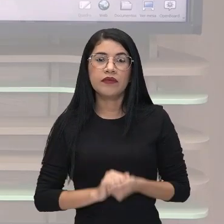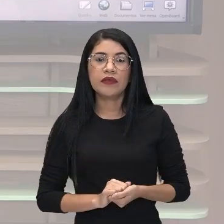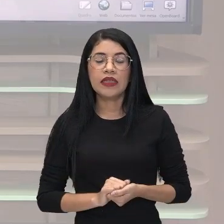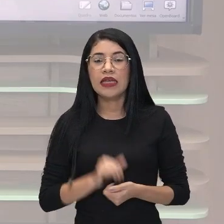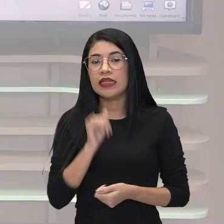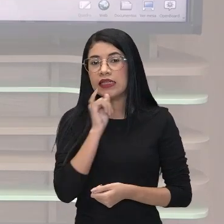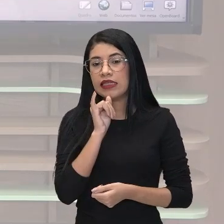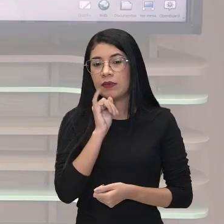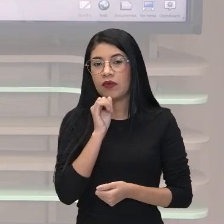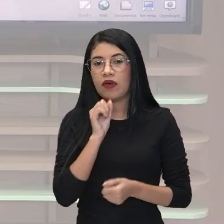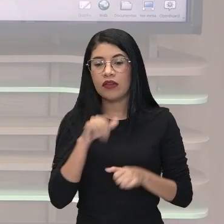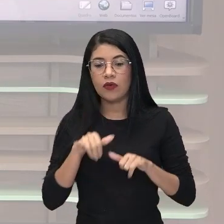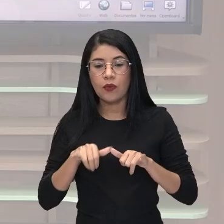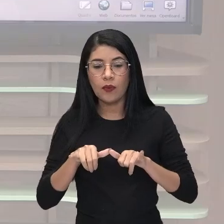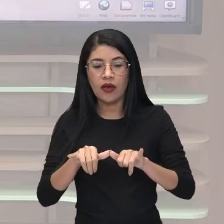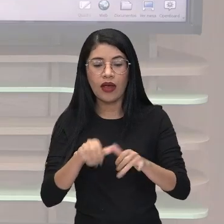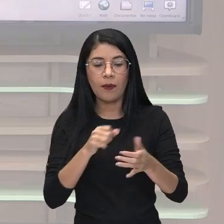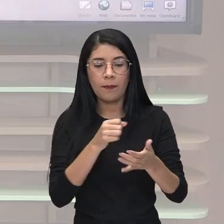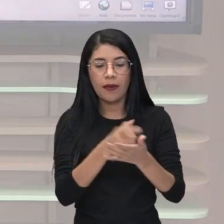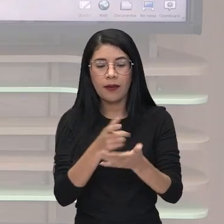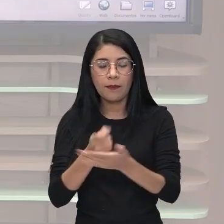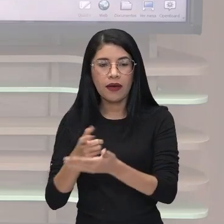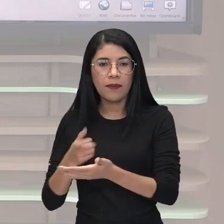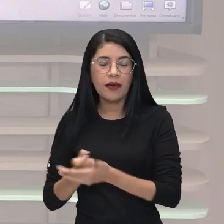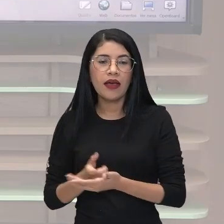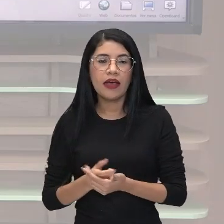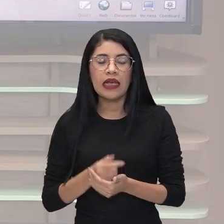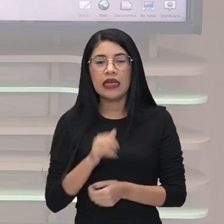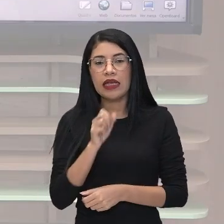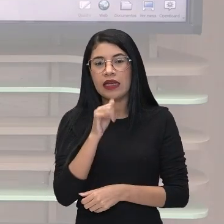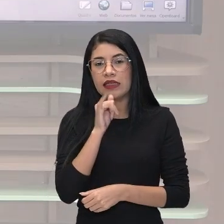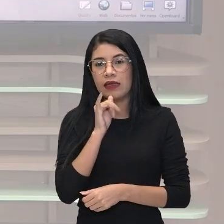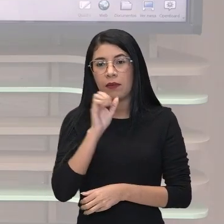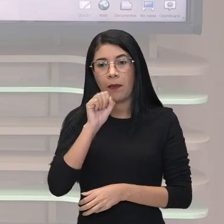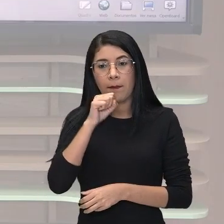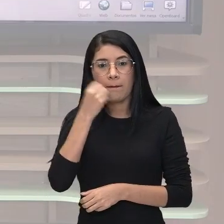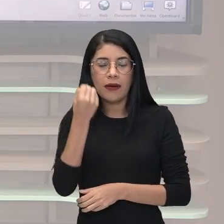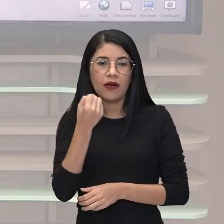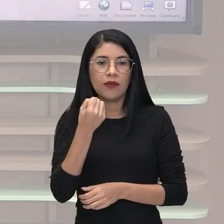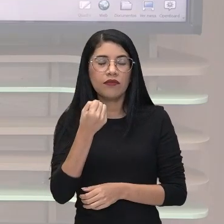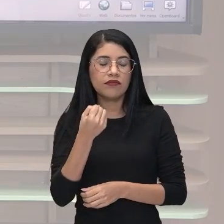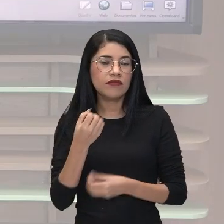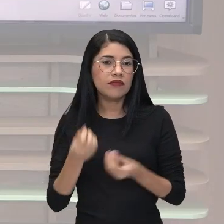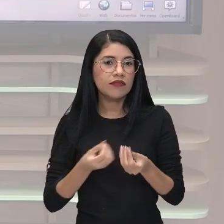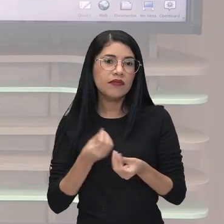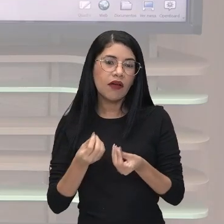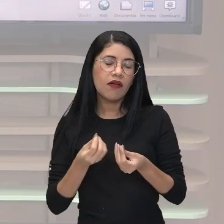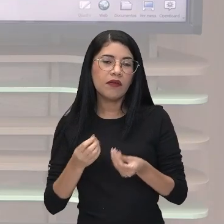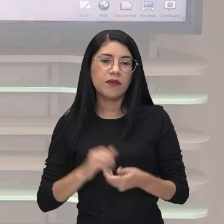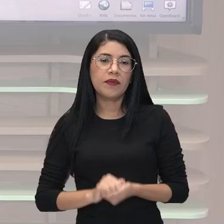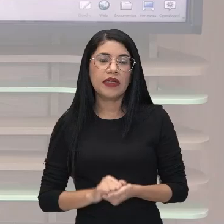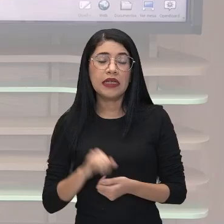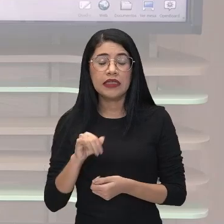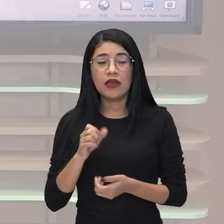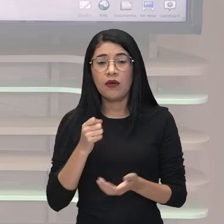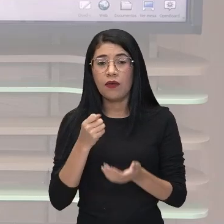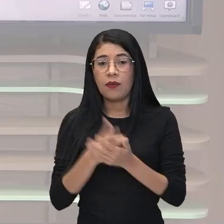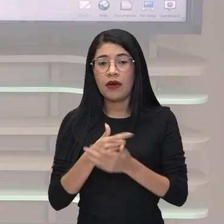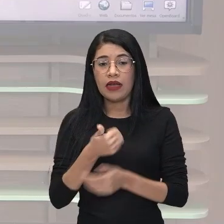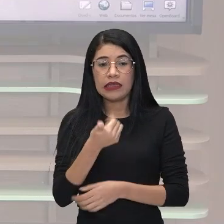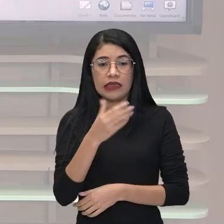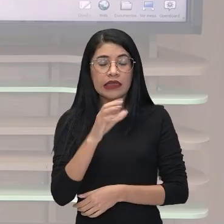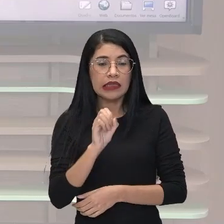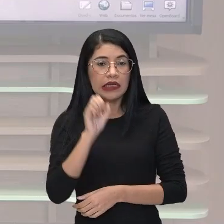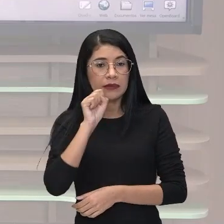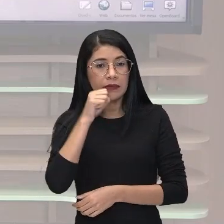compras. Tá? Se eu for comprar ali, né, pão em uma panificadora, o que acontece? Se eu comprar 10 pães, vamos